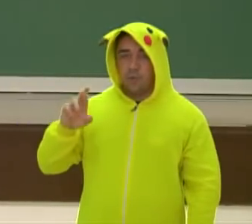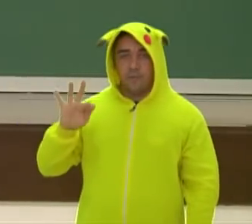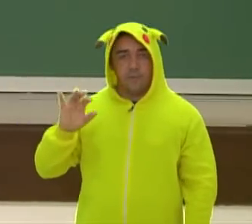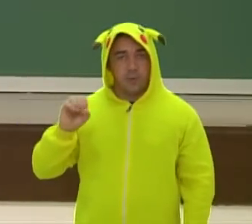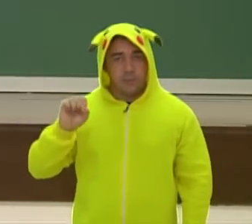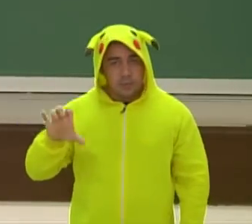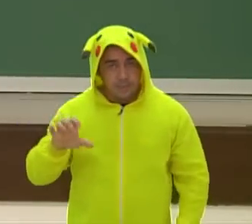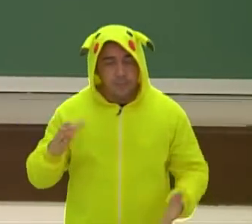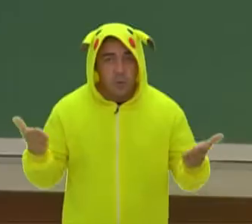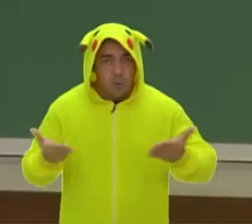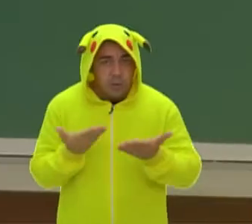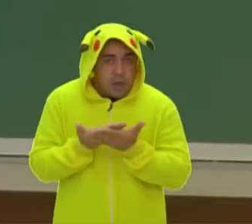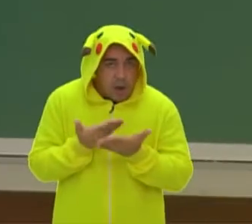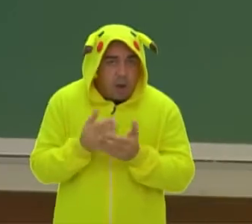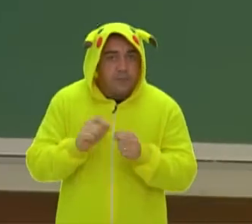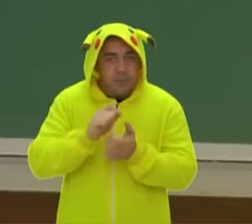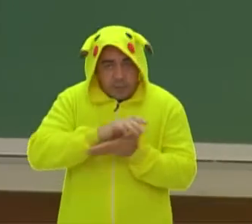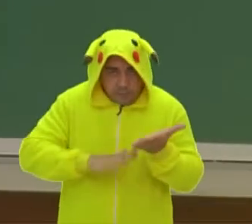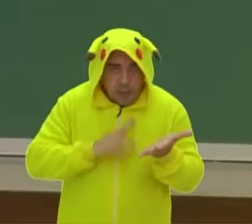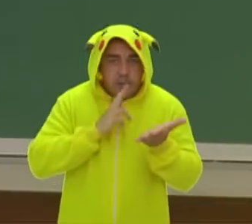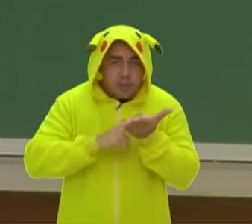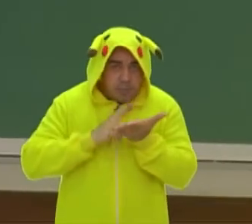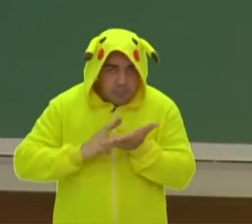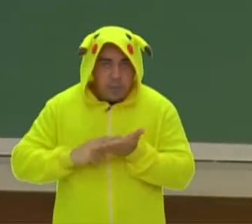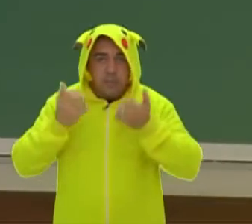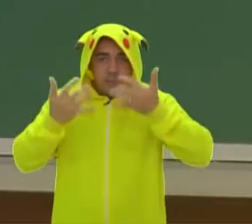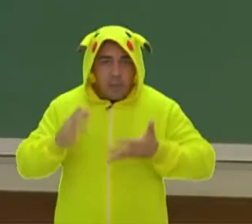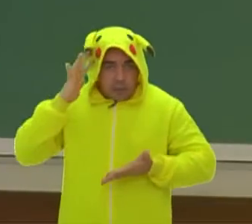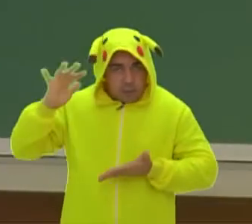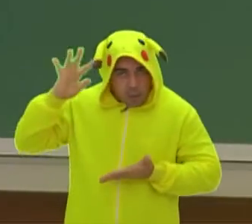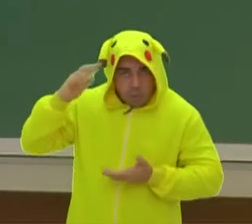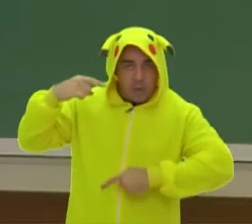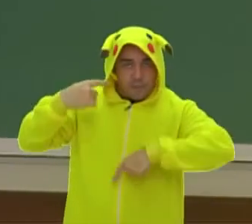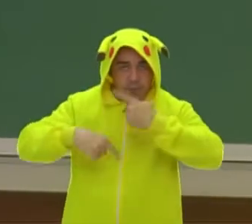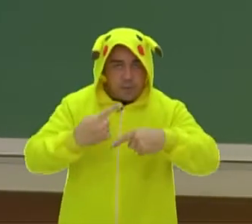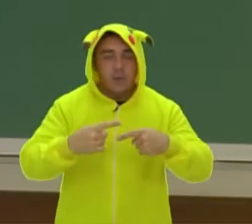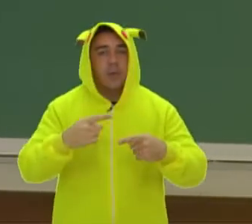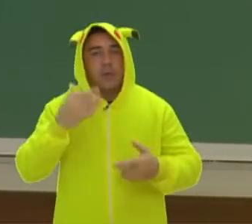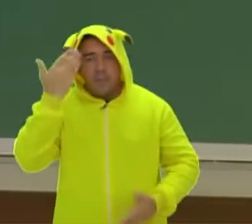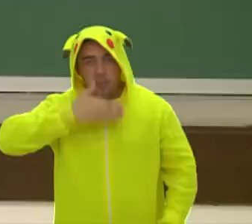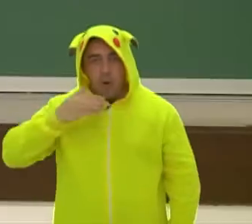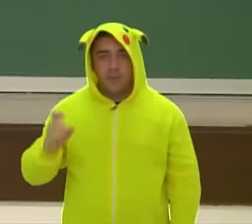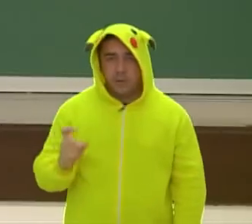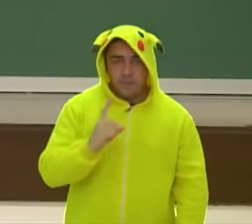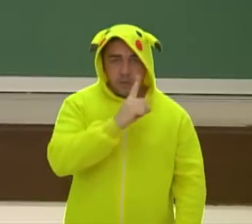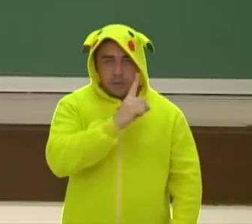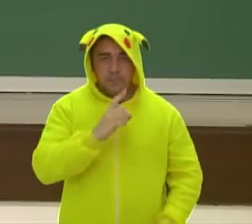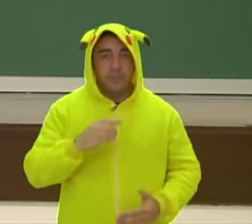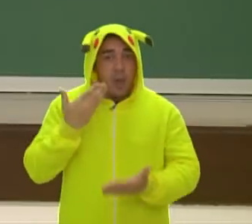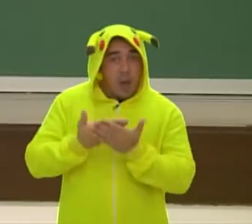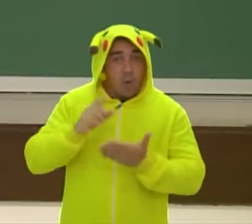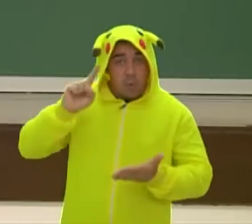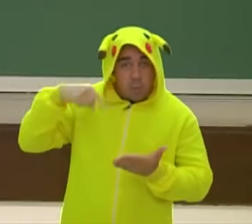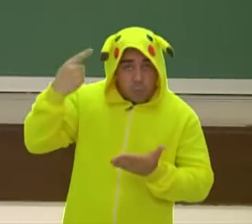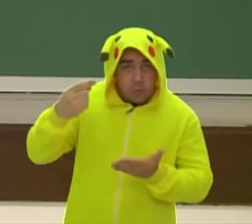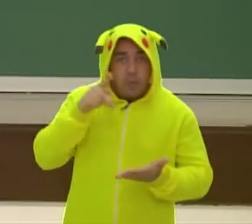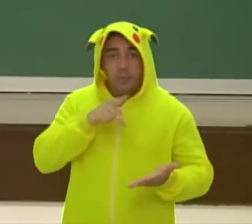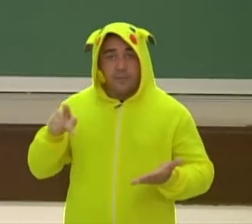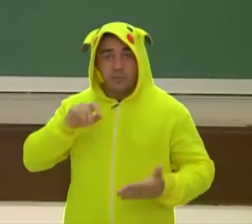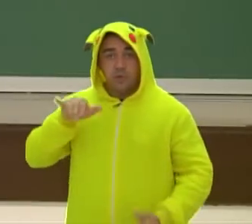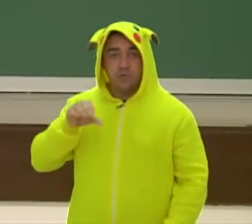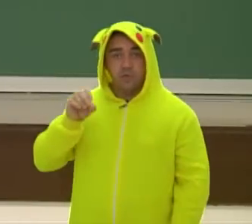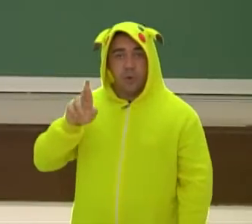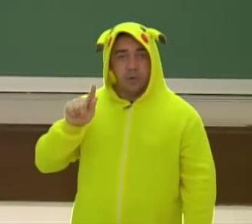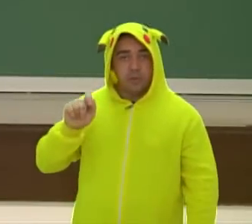Então, gente, na aula de hoje a gente fez exercício falando de teoria evolutiva, de especiação e evidência evolutiva. Na aula que vem, o professor Jorge vem